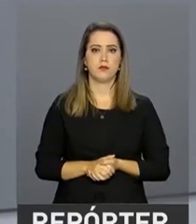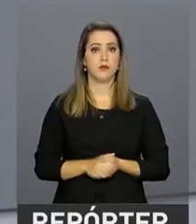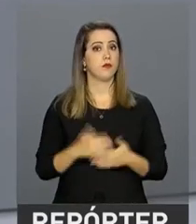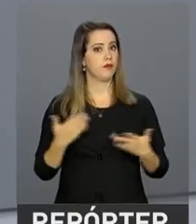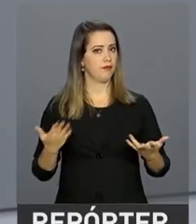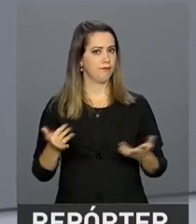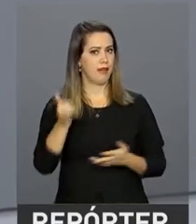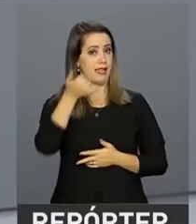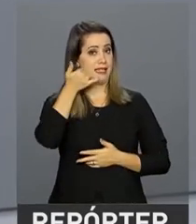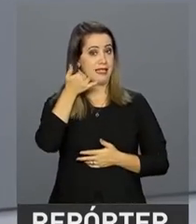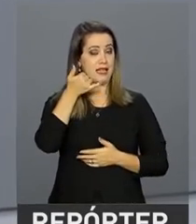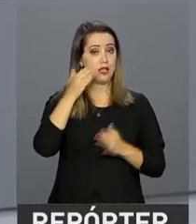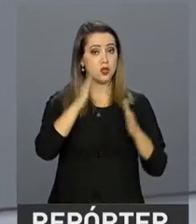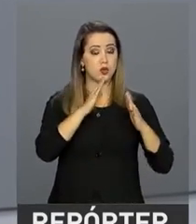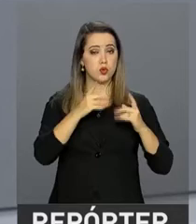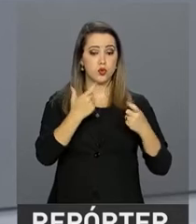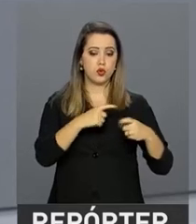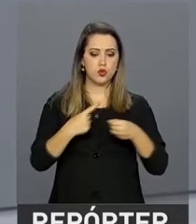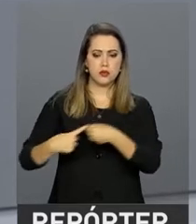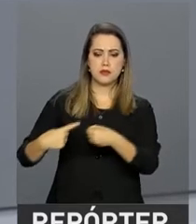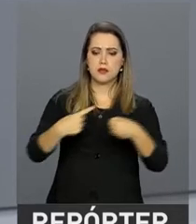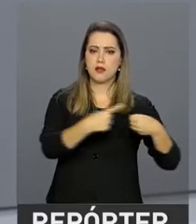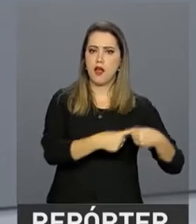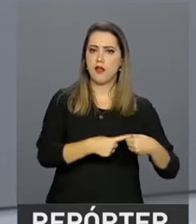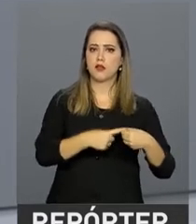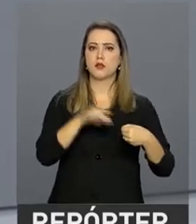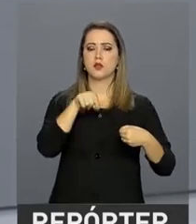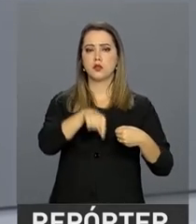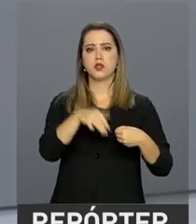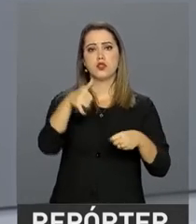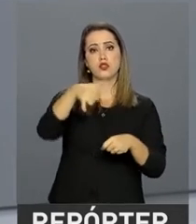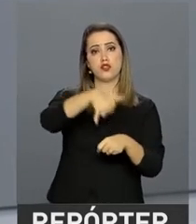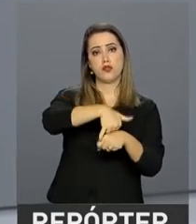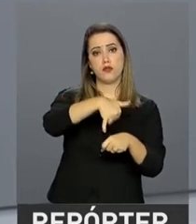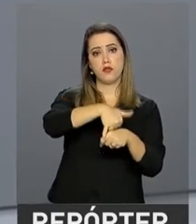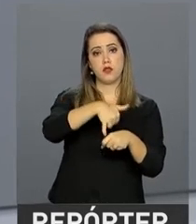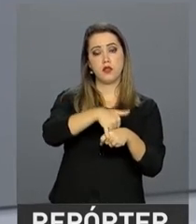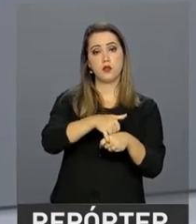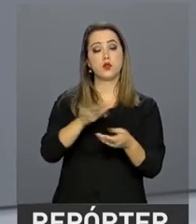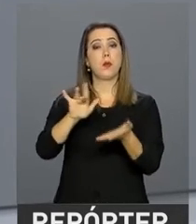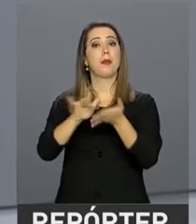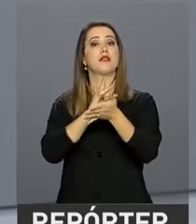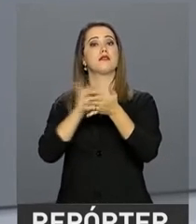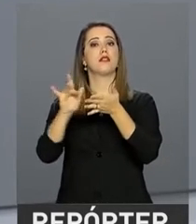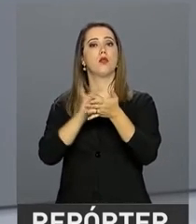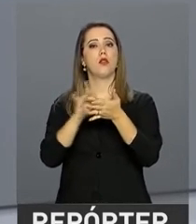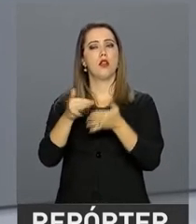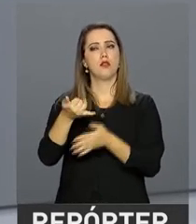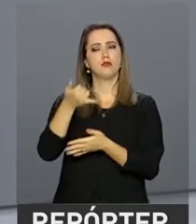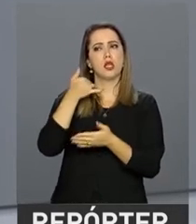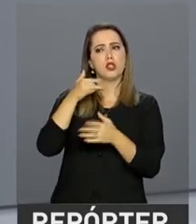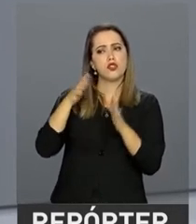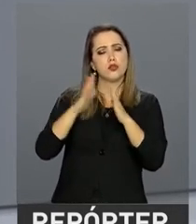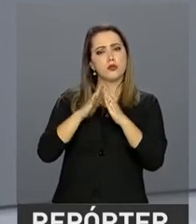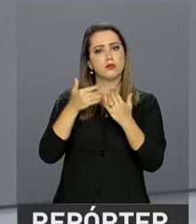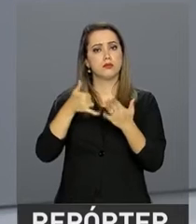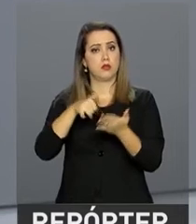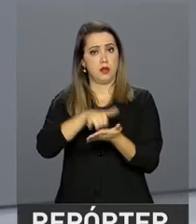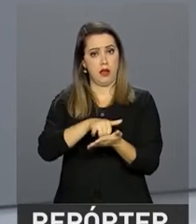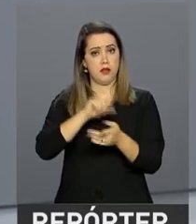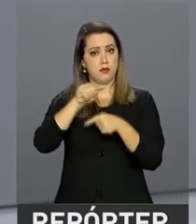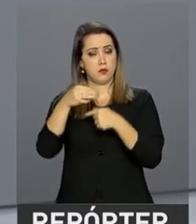ligações locais e interurbanas de telefones fixos para móveis vão ficar mais baratas a partir do dia 25 de fevereiro